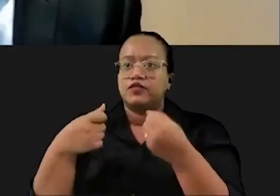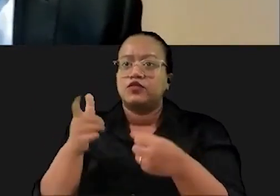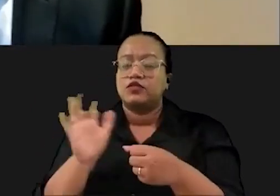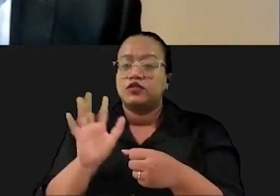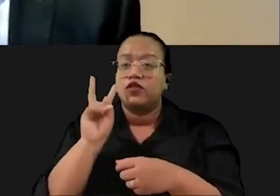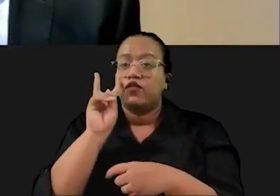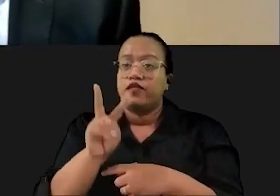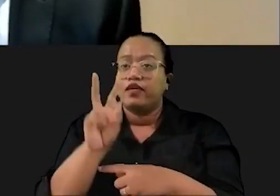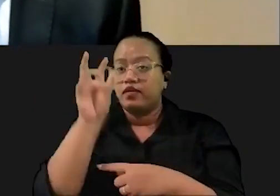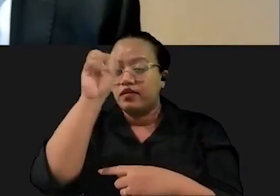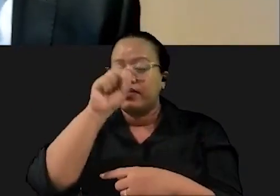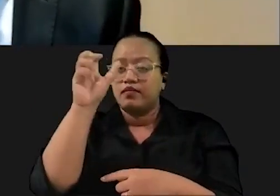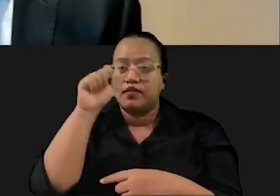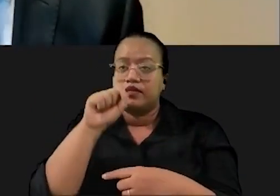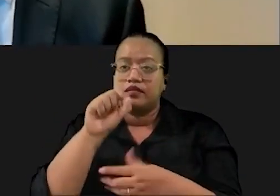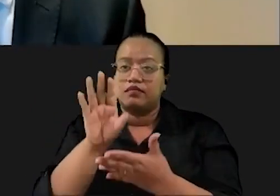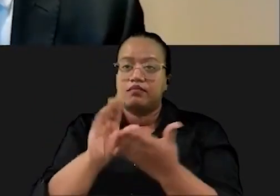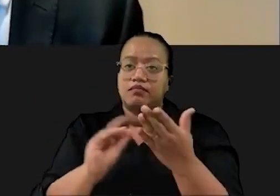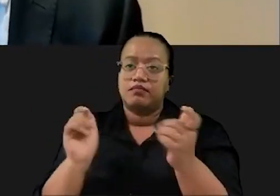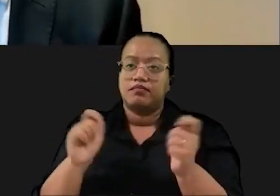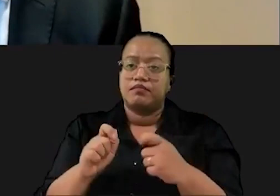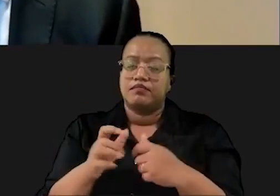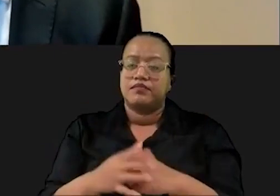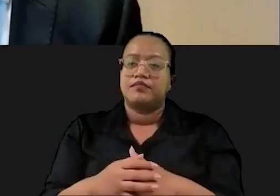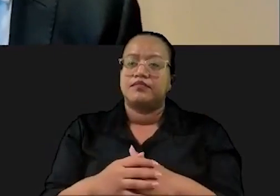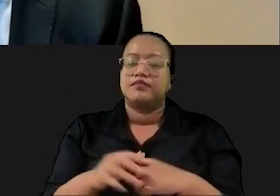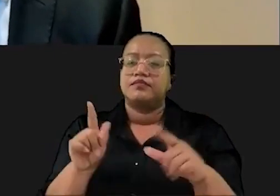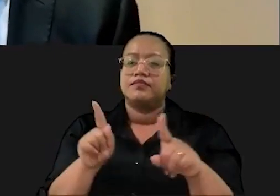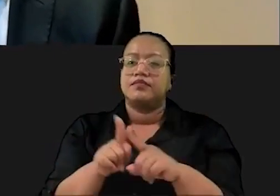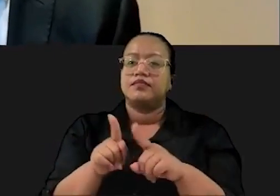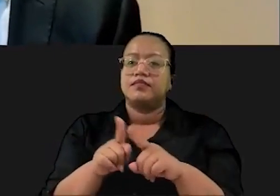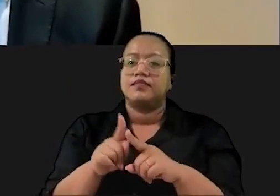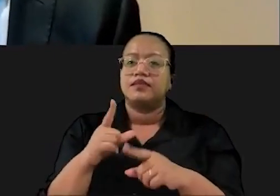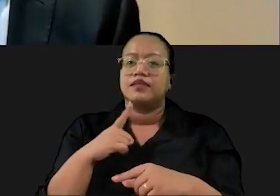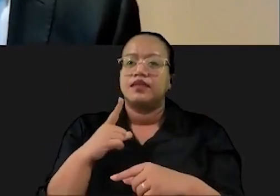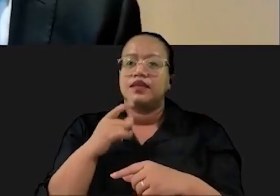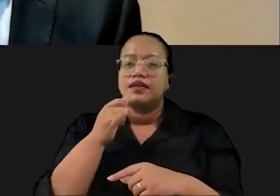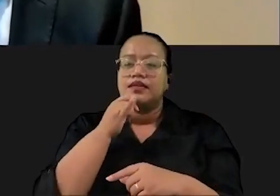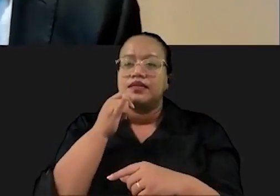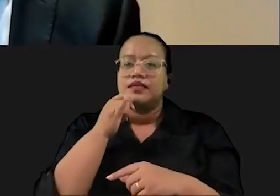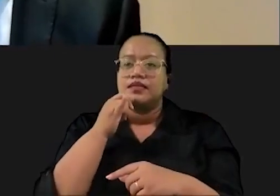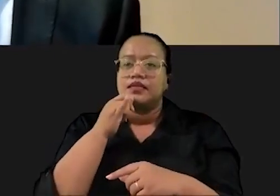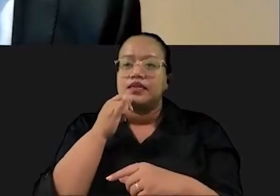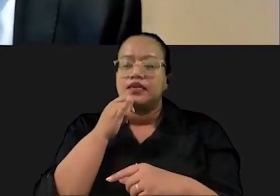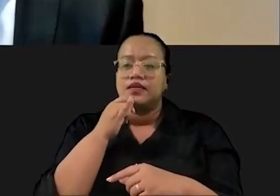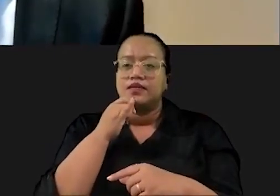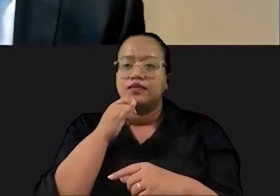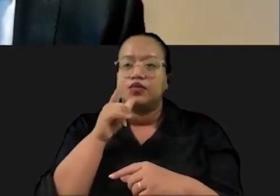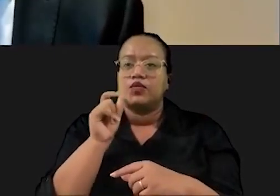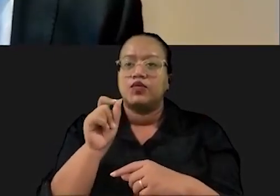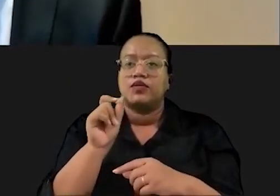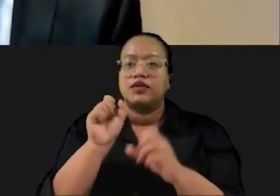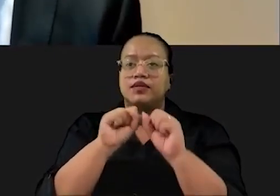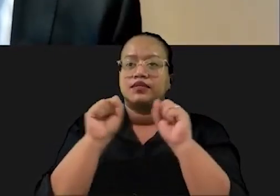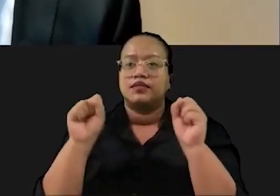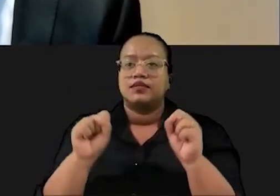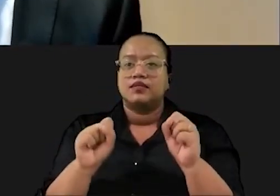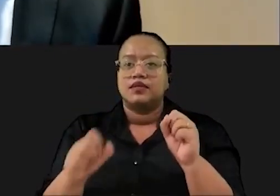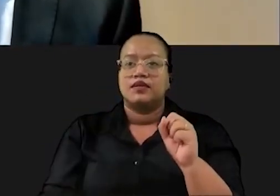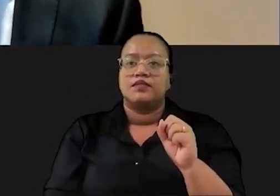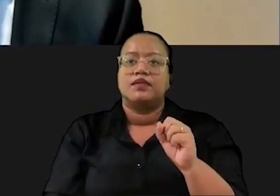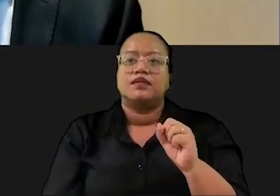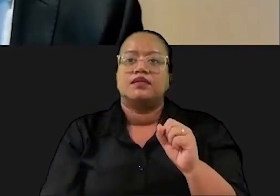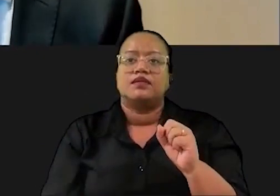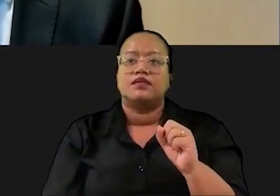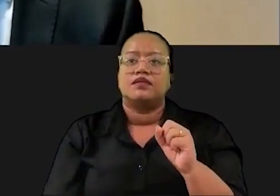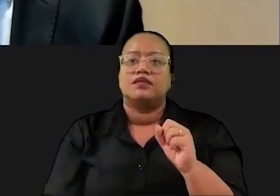bastante óbvio, é um sistema de requisitórios que eles montaram que se chama Cireia. Nós podemos simplesmente incorporar